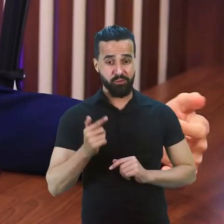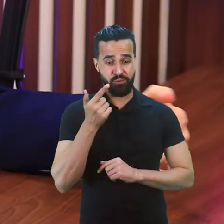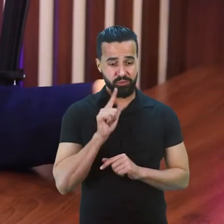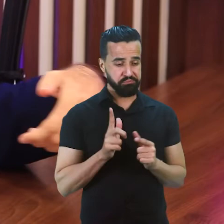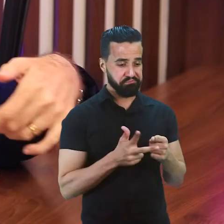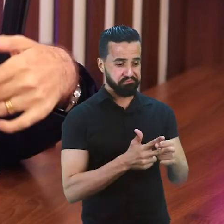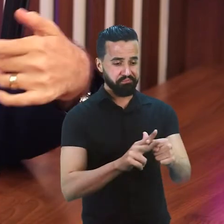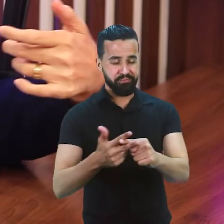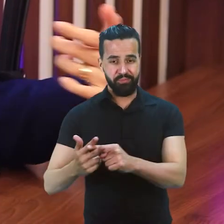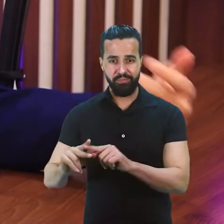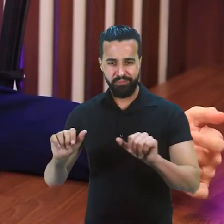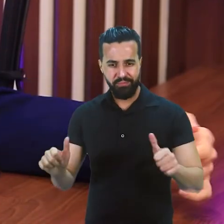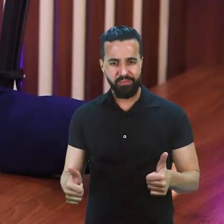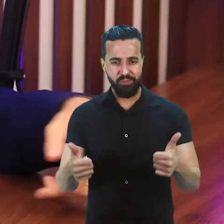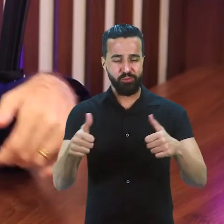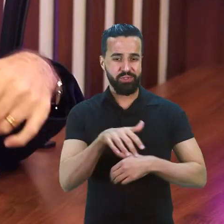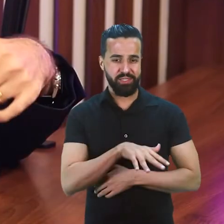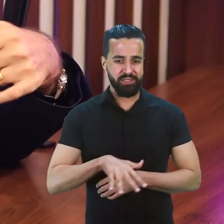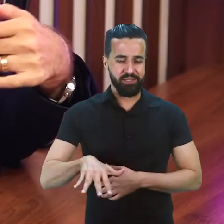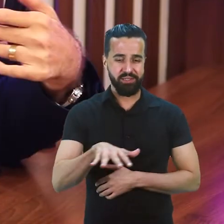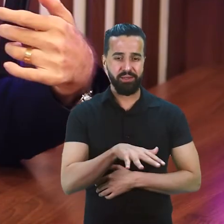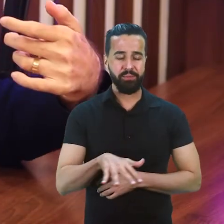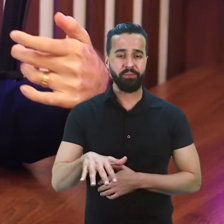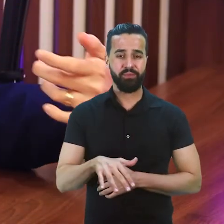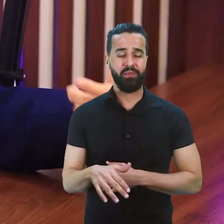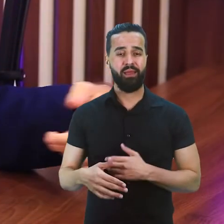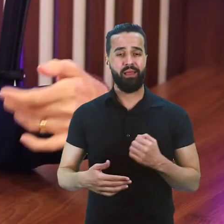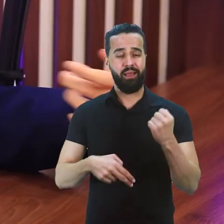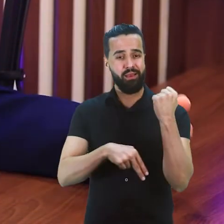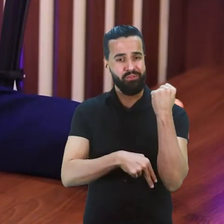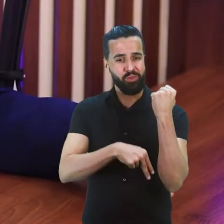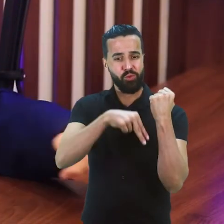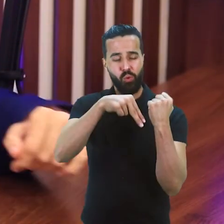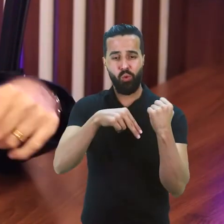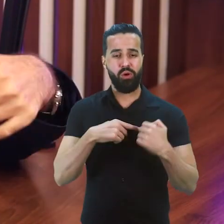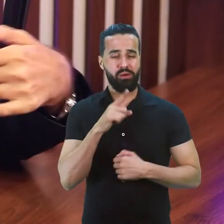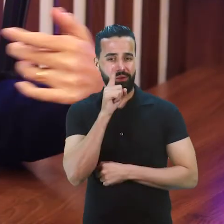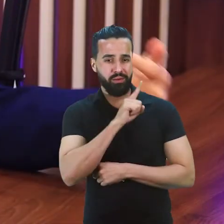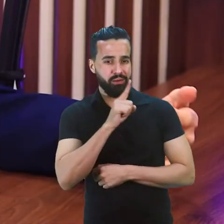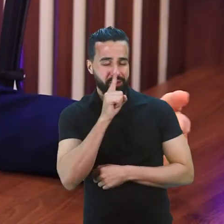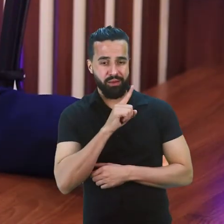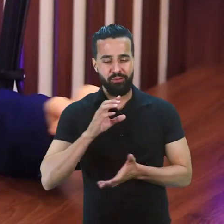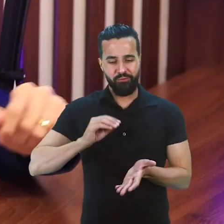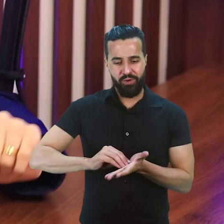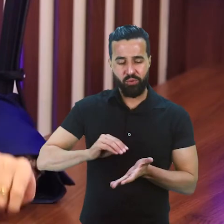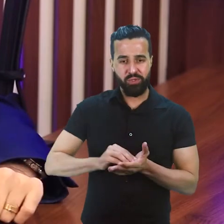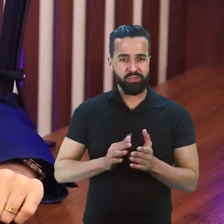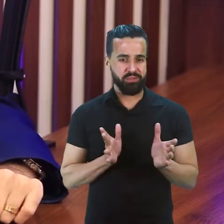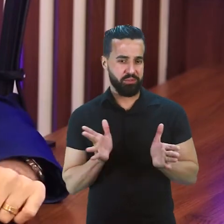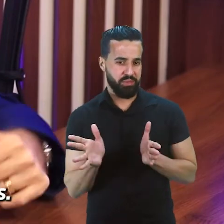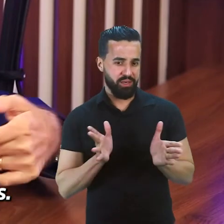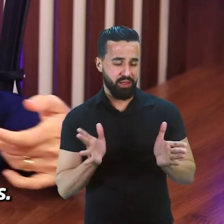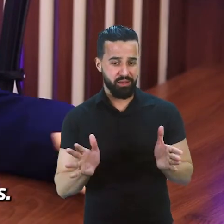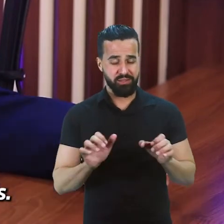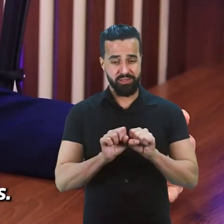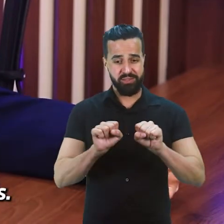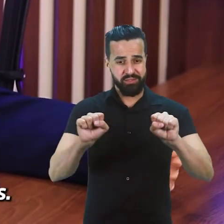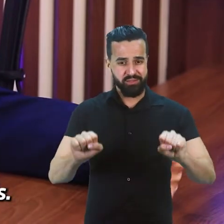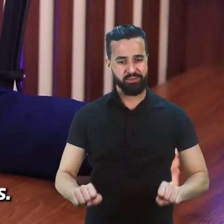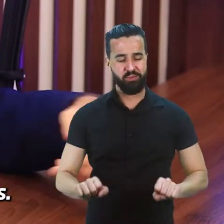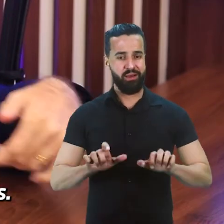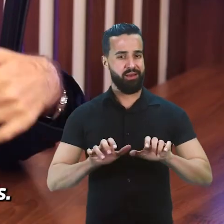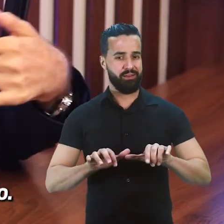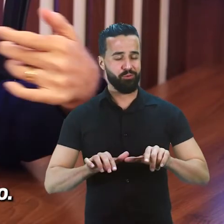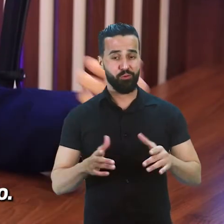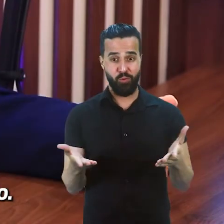deparei com muita dificuldade, elevadores que não funcionavam, né? Falta de acessibilidade, sistema eletrônico, que hoje os processos são